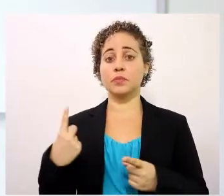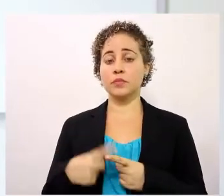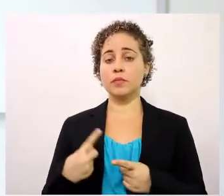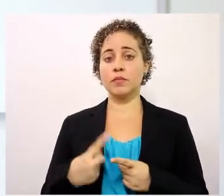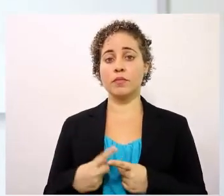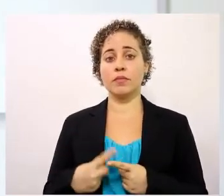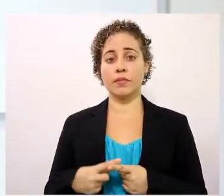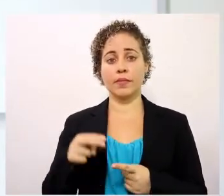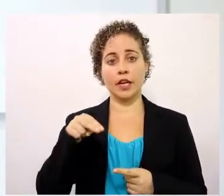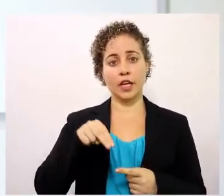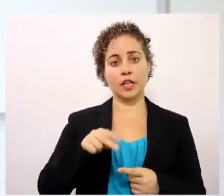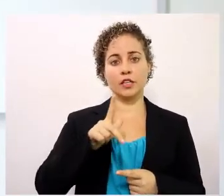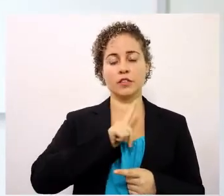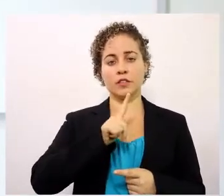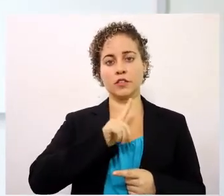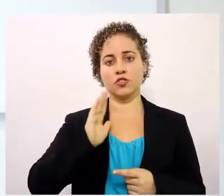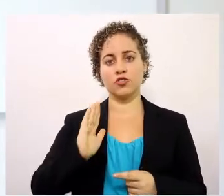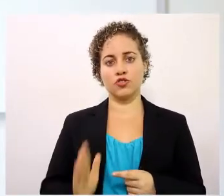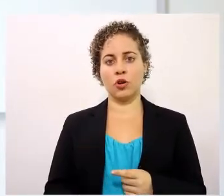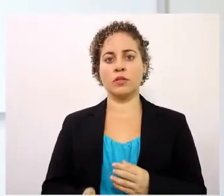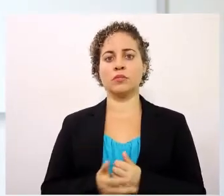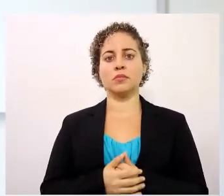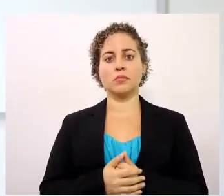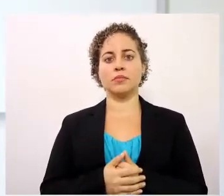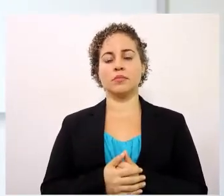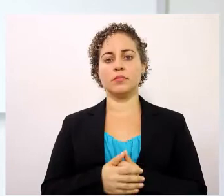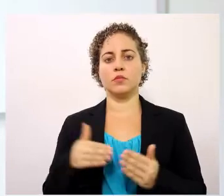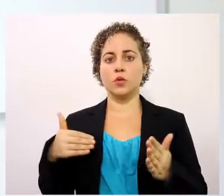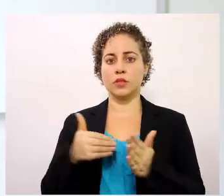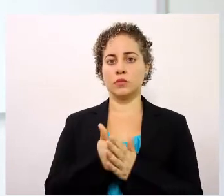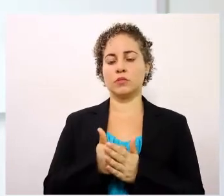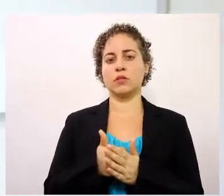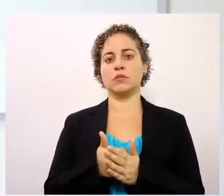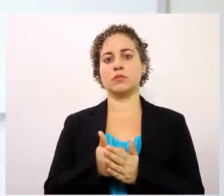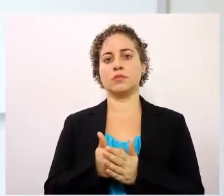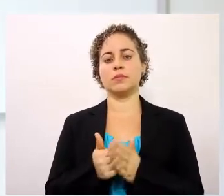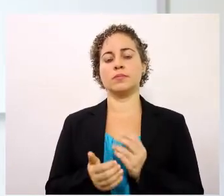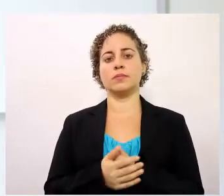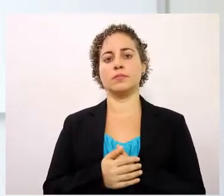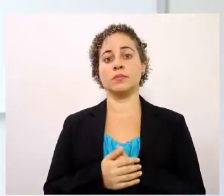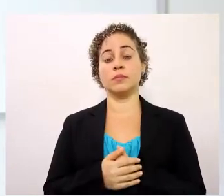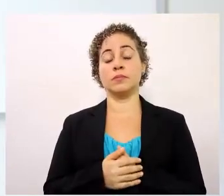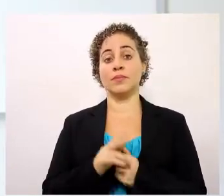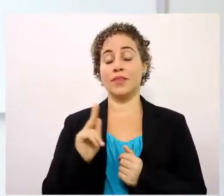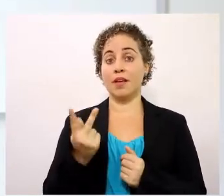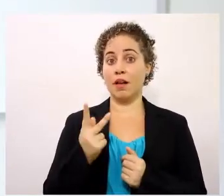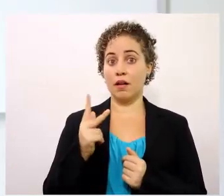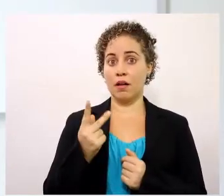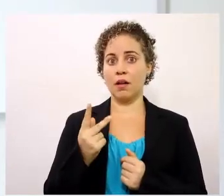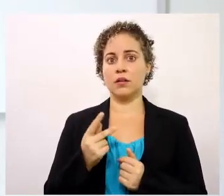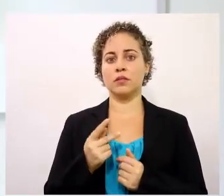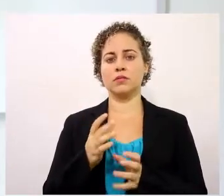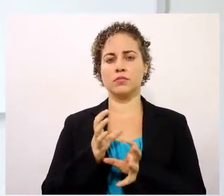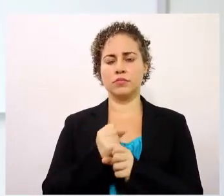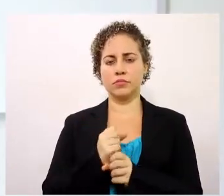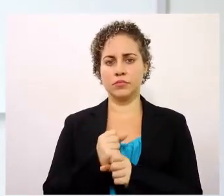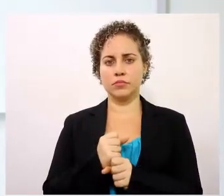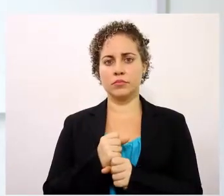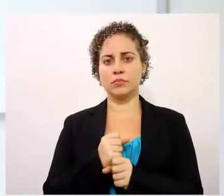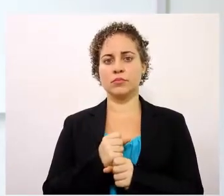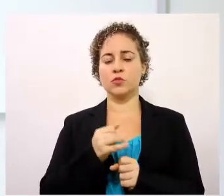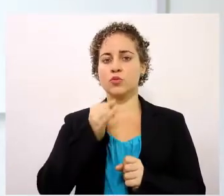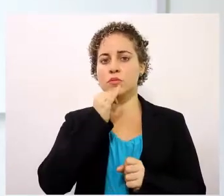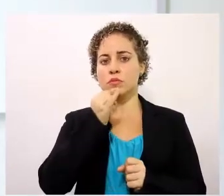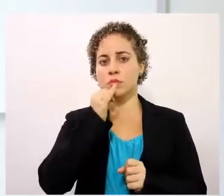N eu já tenho que foi um acidente no período. H eu já tenho que calculei no